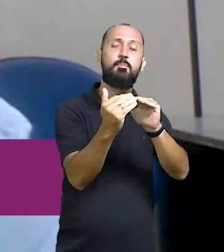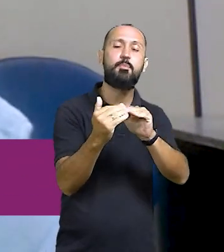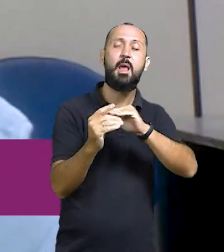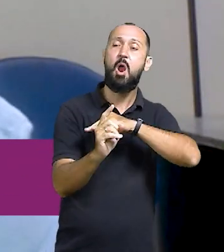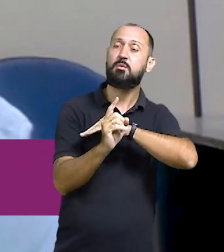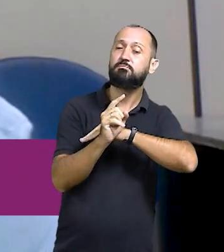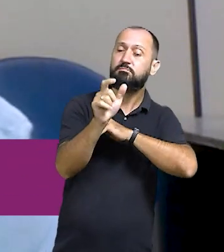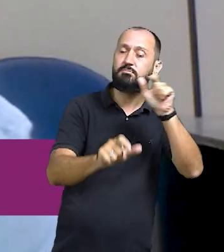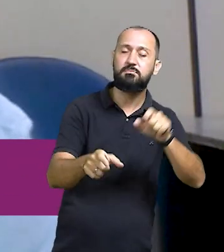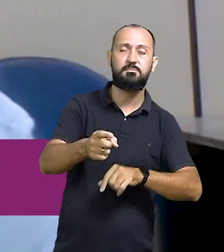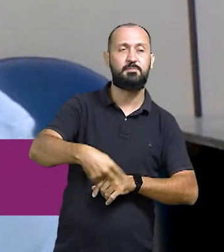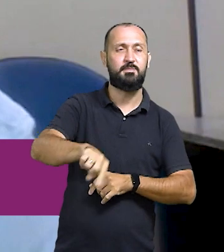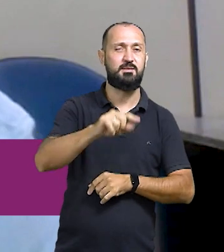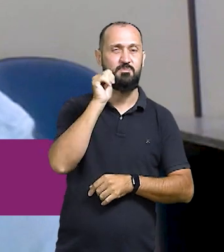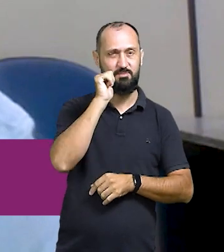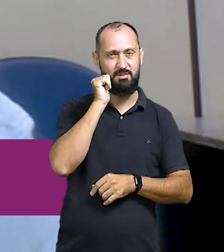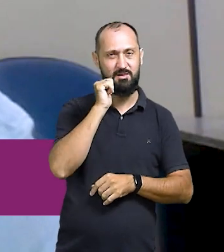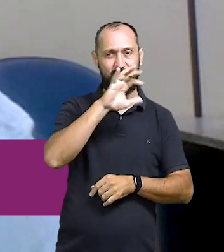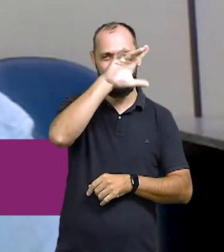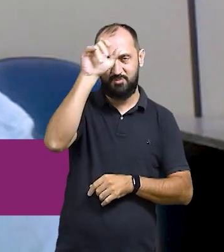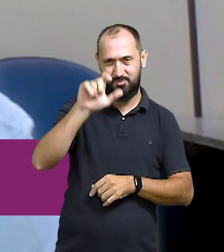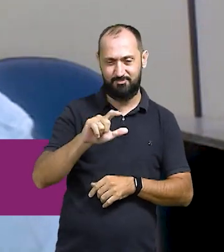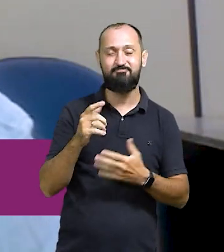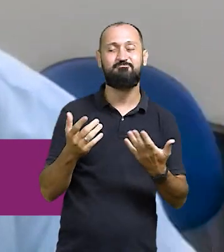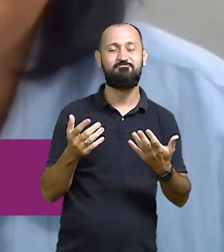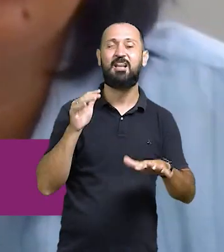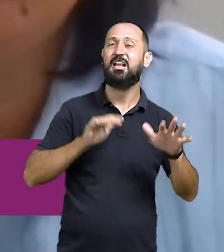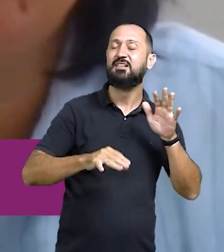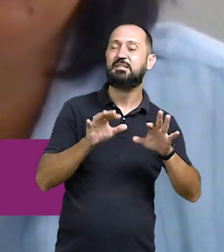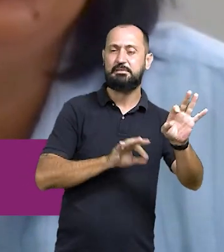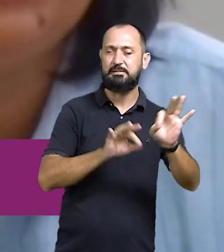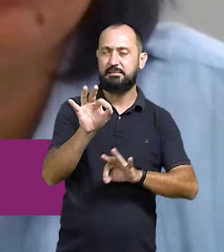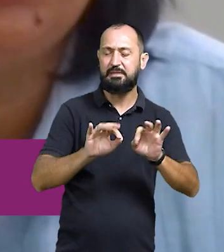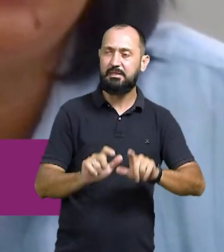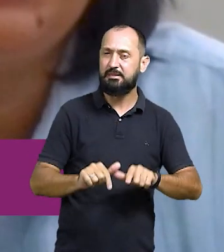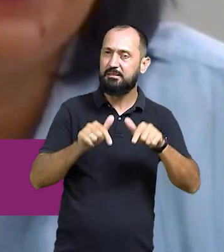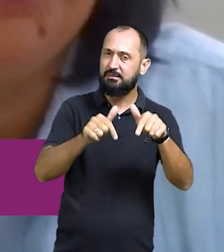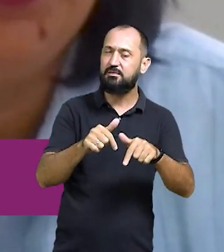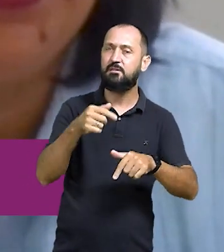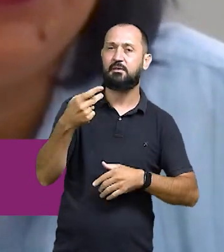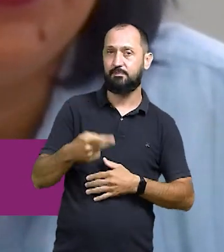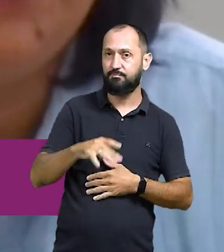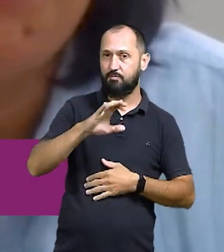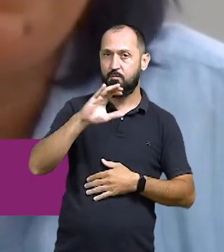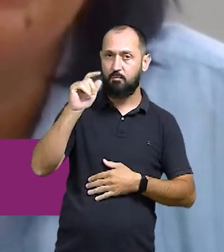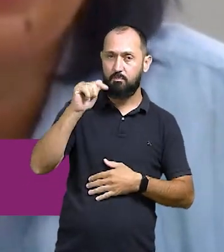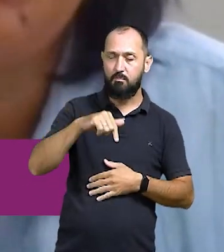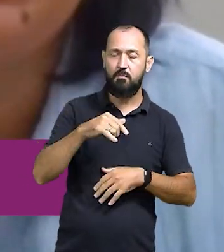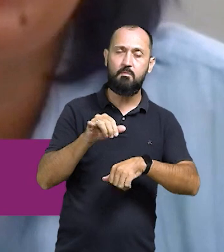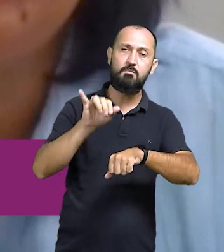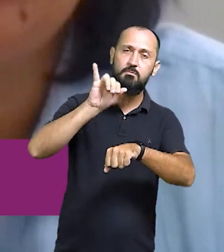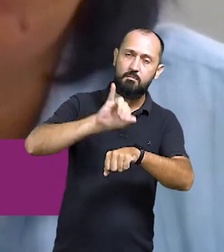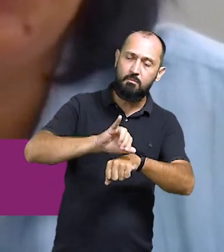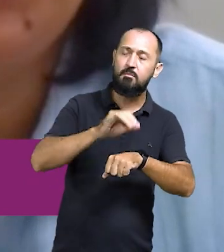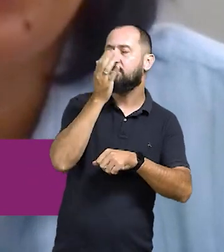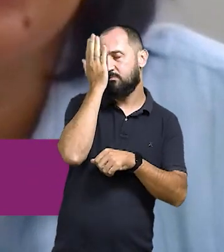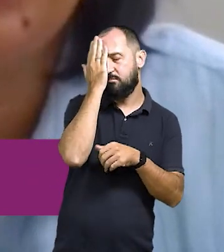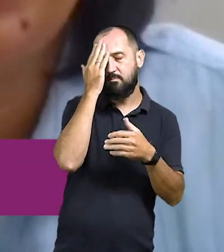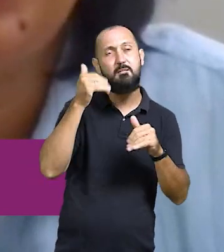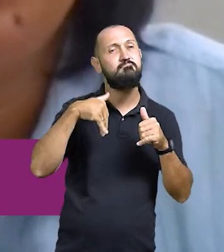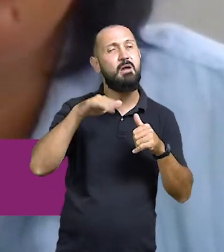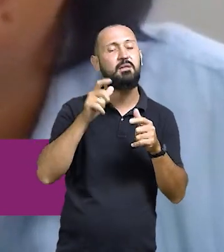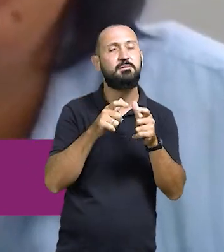do país. Então, de fato, foi motivo de muito orgulho, né, de receber esse convite,